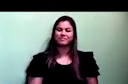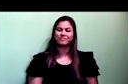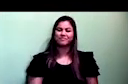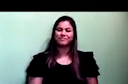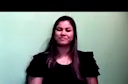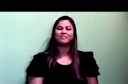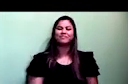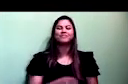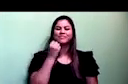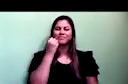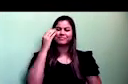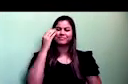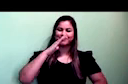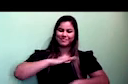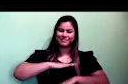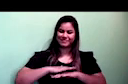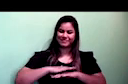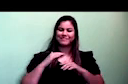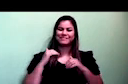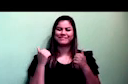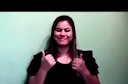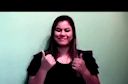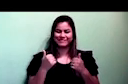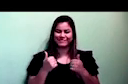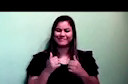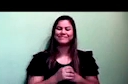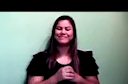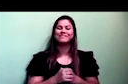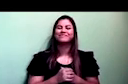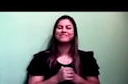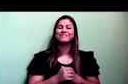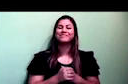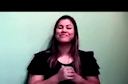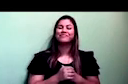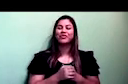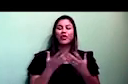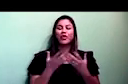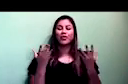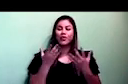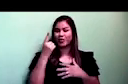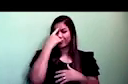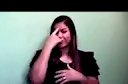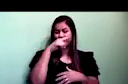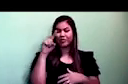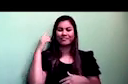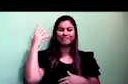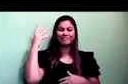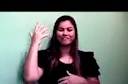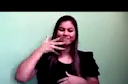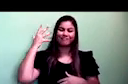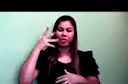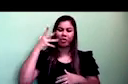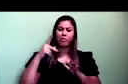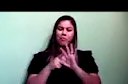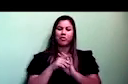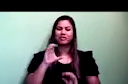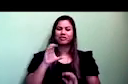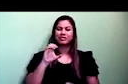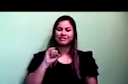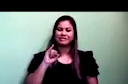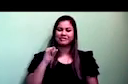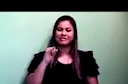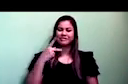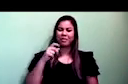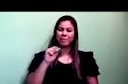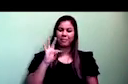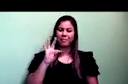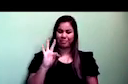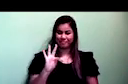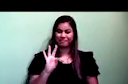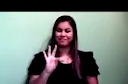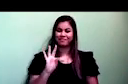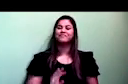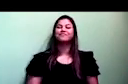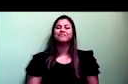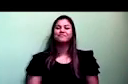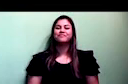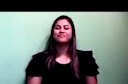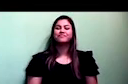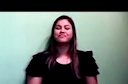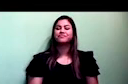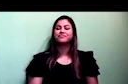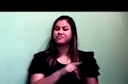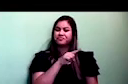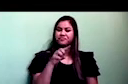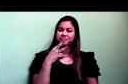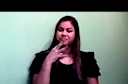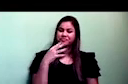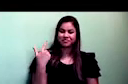Boa tarde a todos. Sejam muito bem-vindos ao último dia, última palestra da CIPAT. Para quem não me conhece, eu